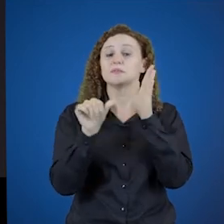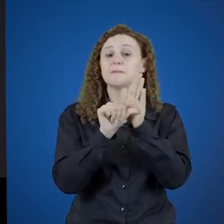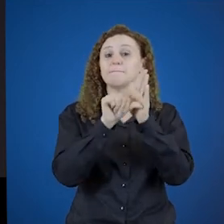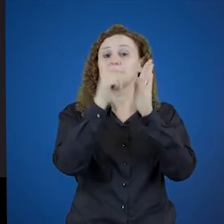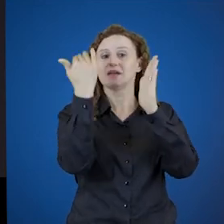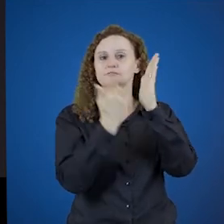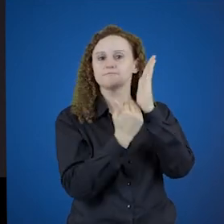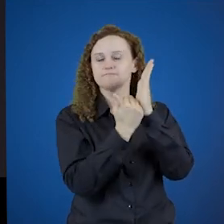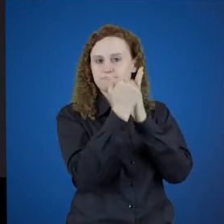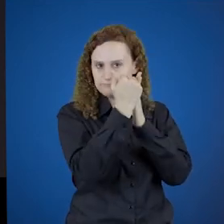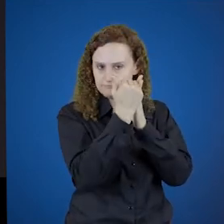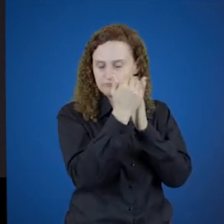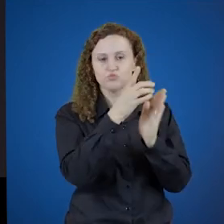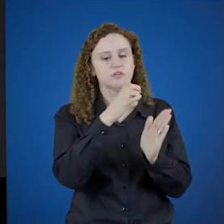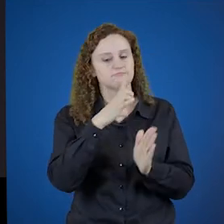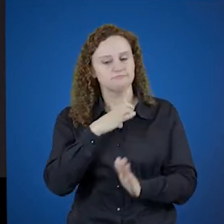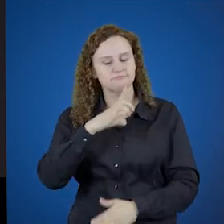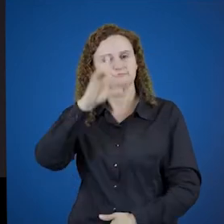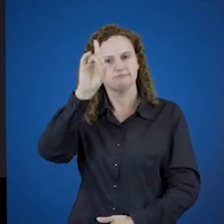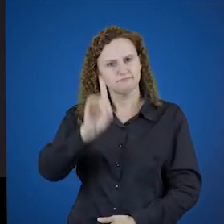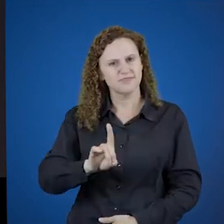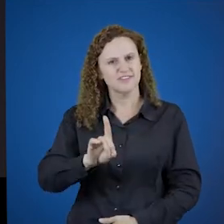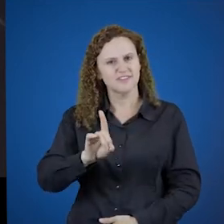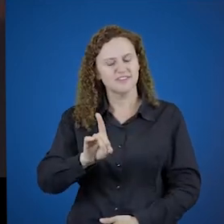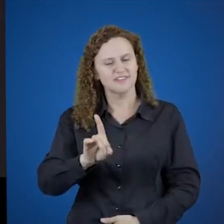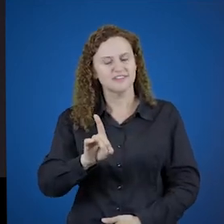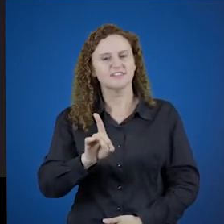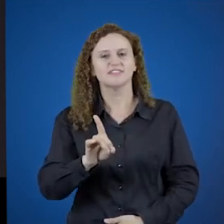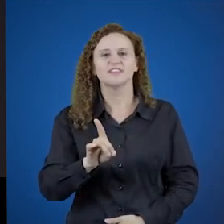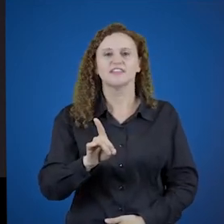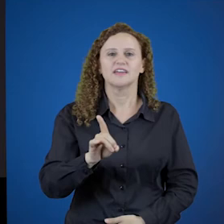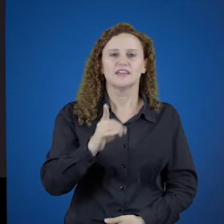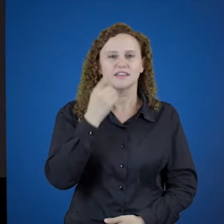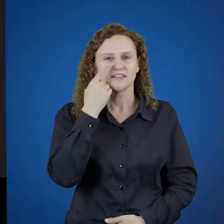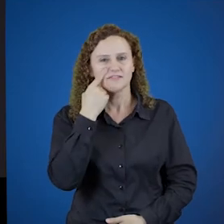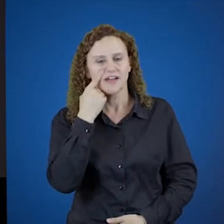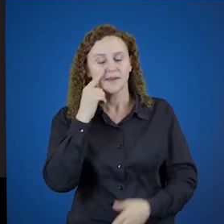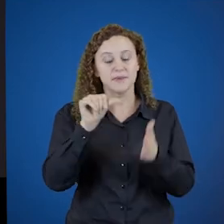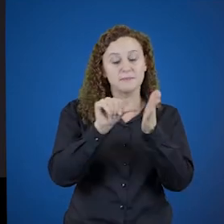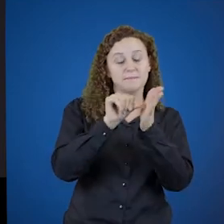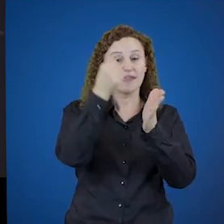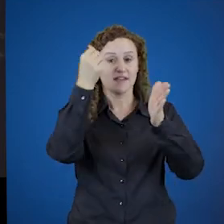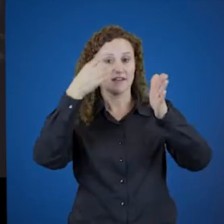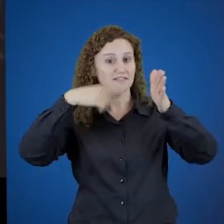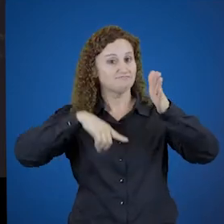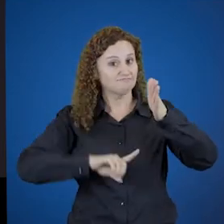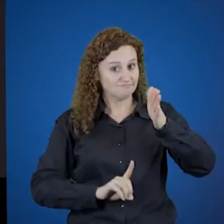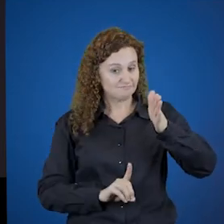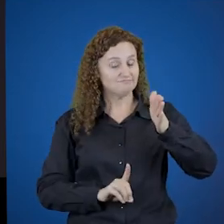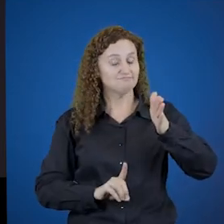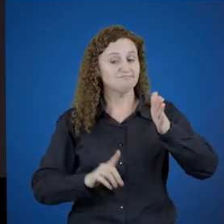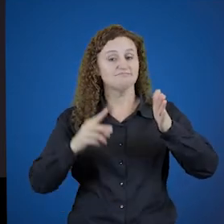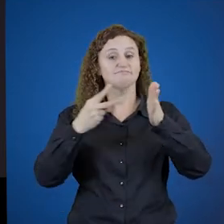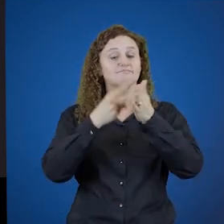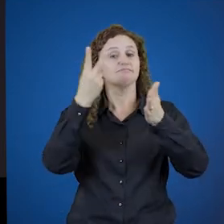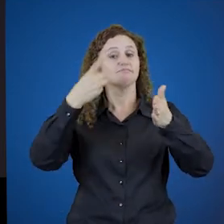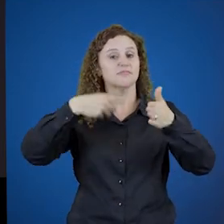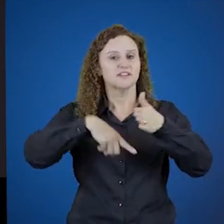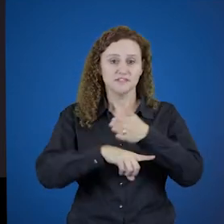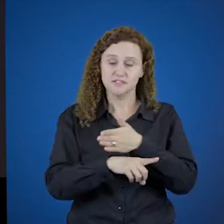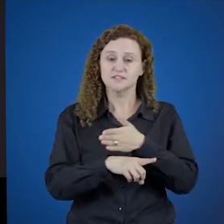por quê eu tenho direito de dar uma passeada e entre a primeira EA segunda declinação